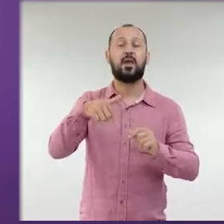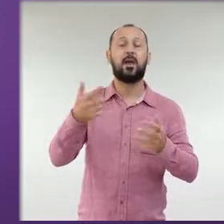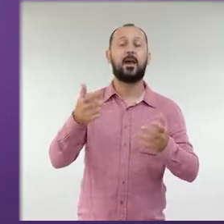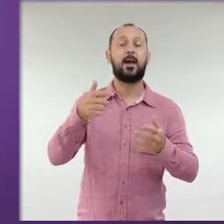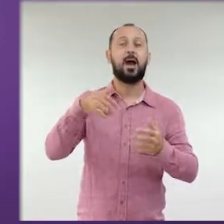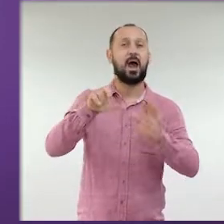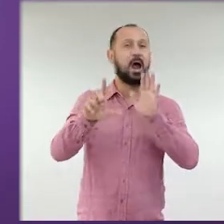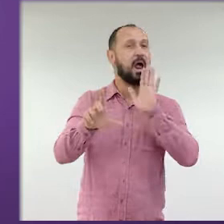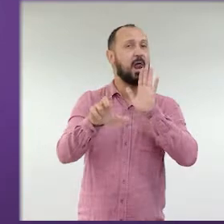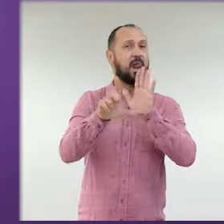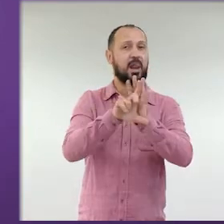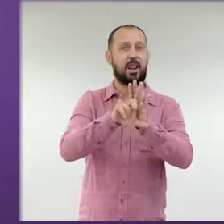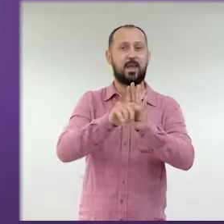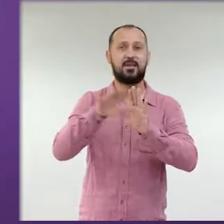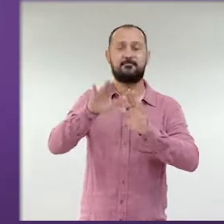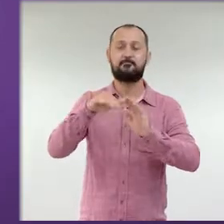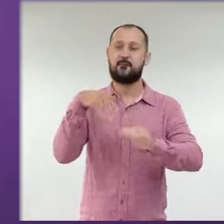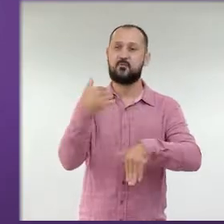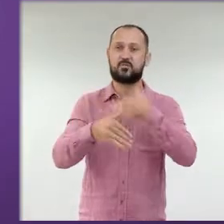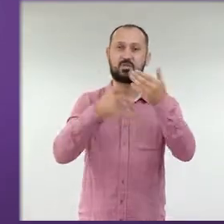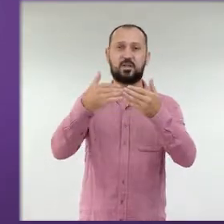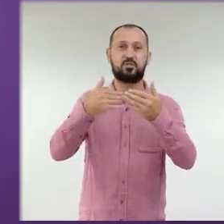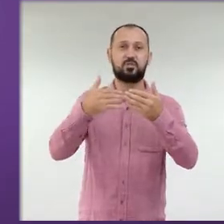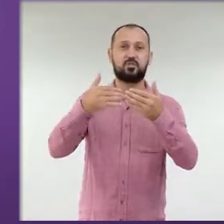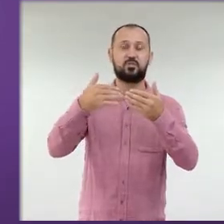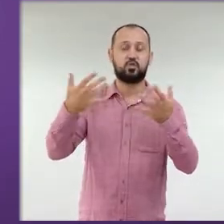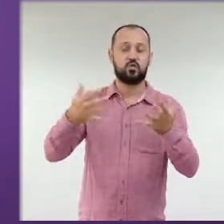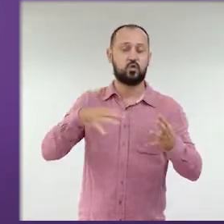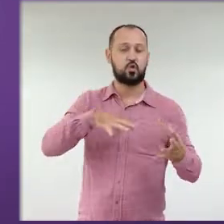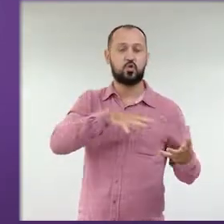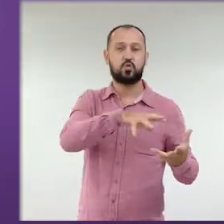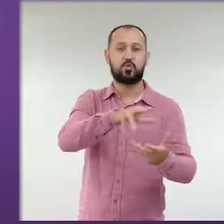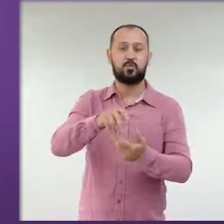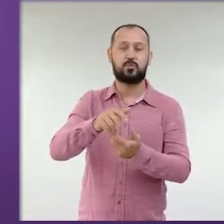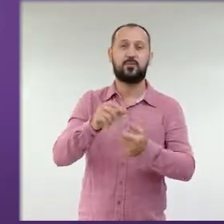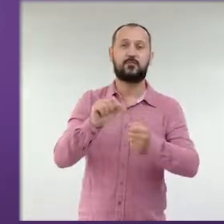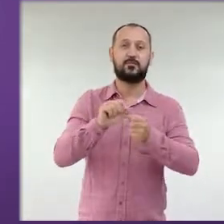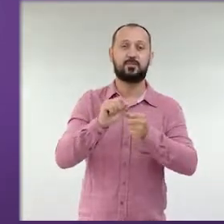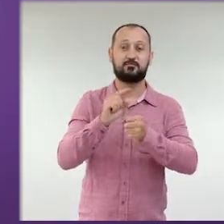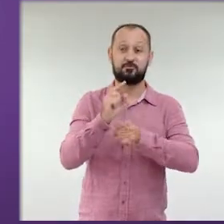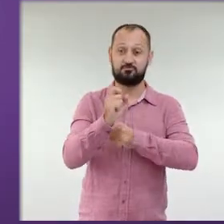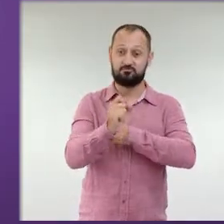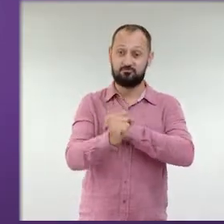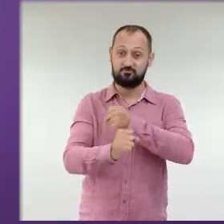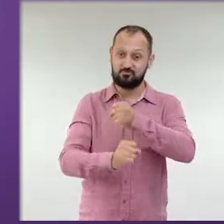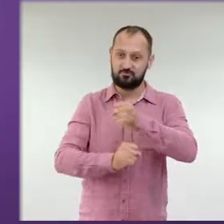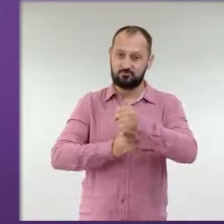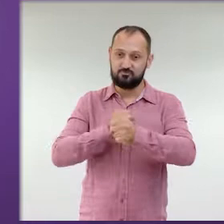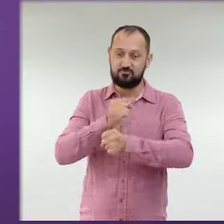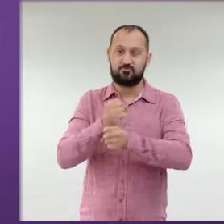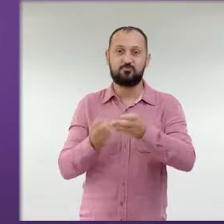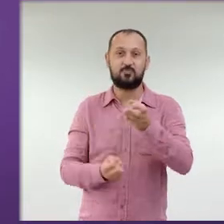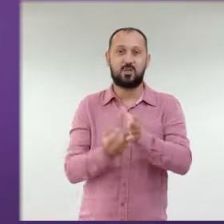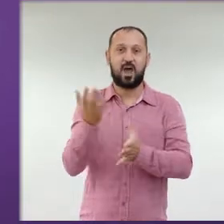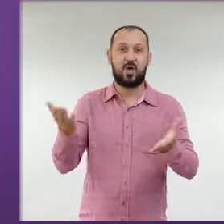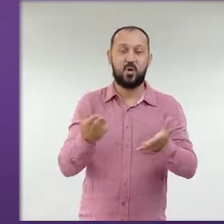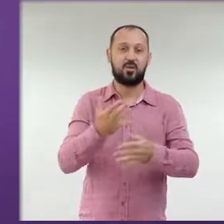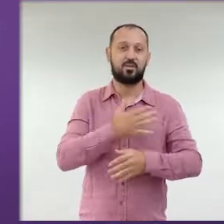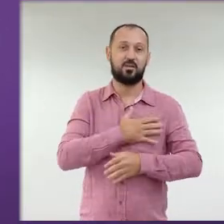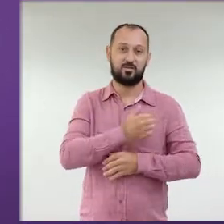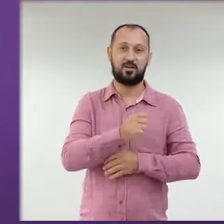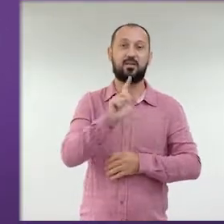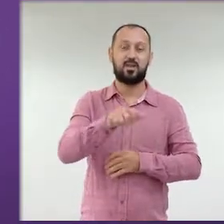que é considerada uma das leis mais avançadas do mundo e que celebra mais um ano de criação neste